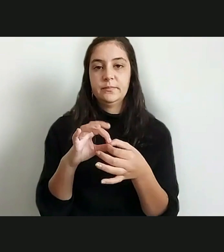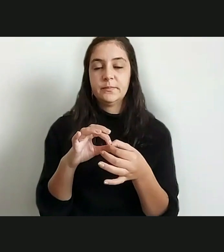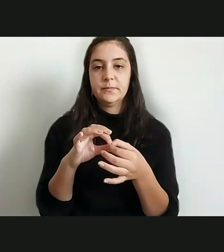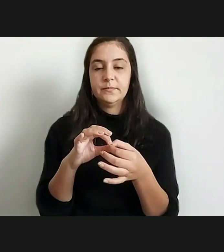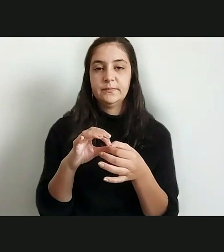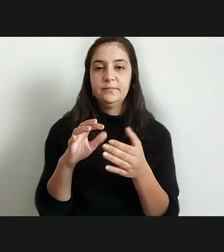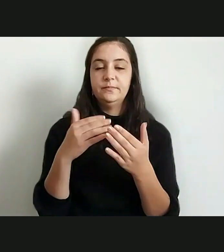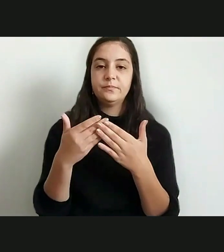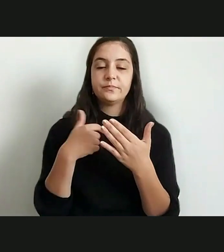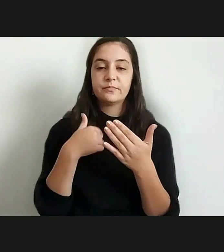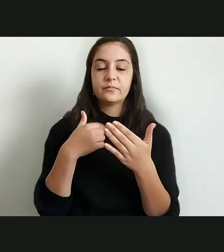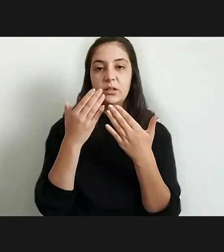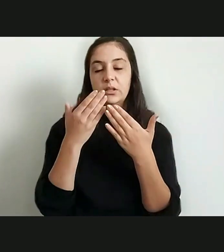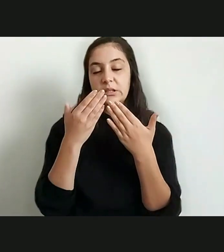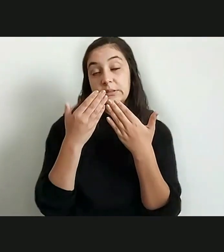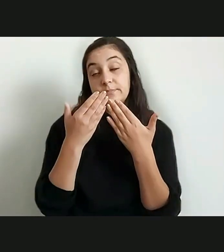é? E, portanto, a democracia tem custos.